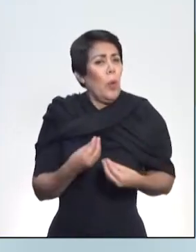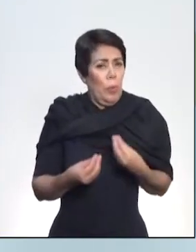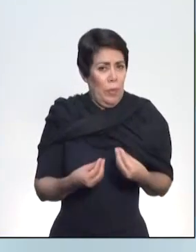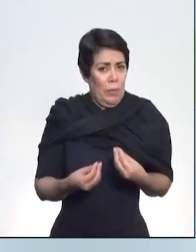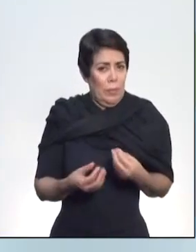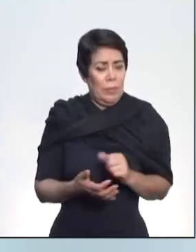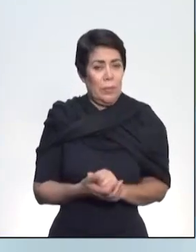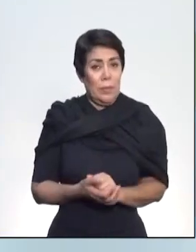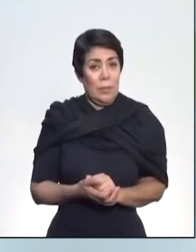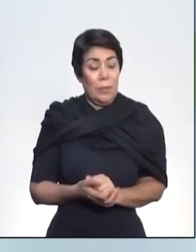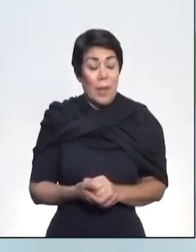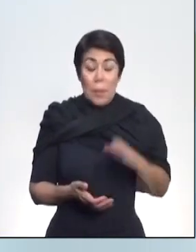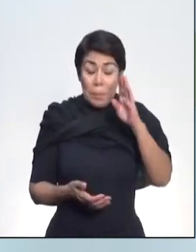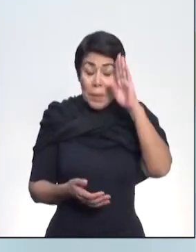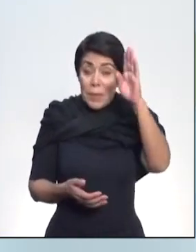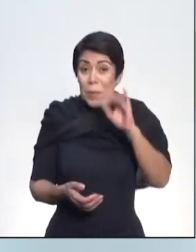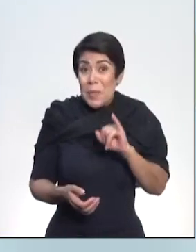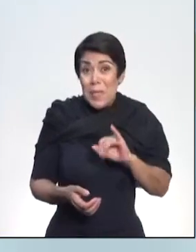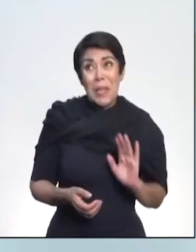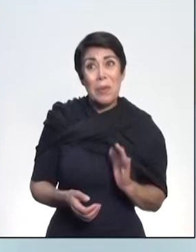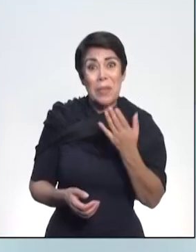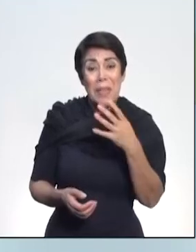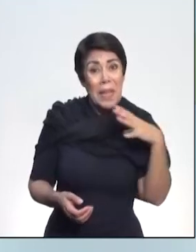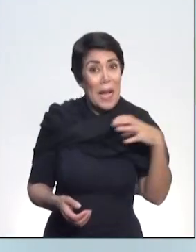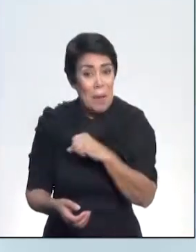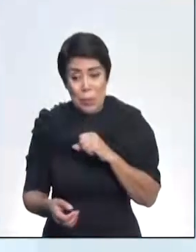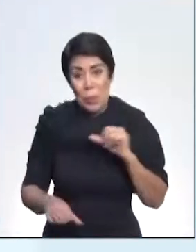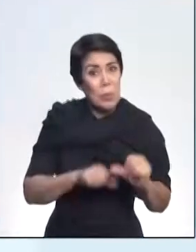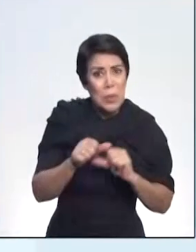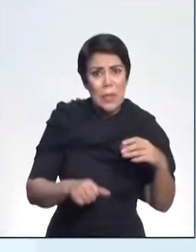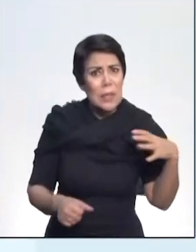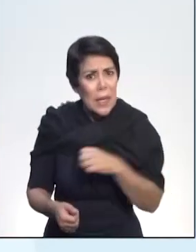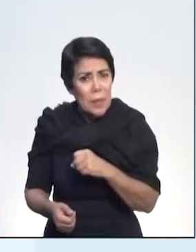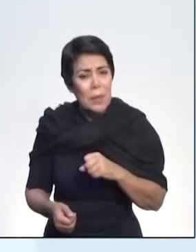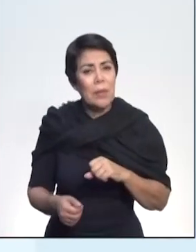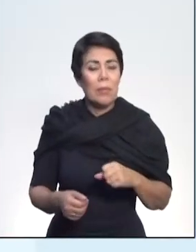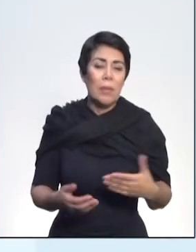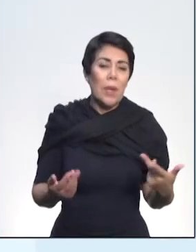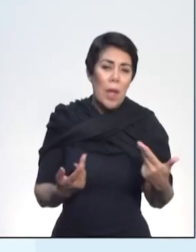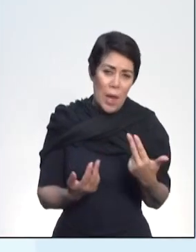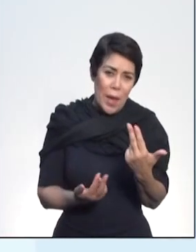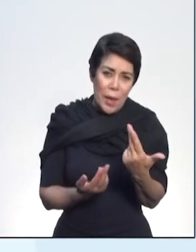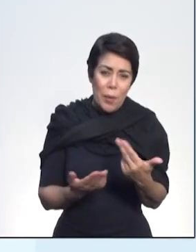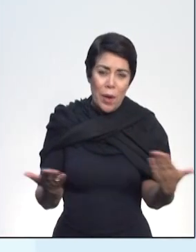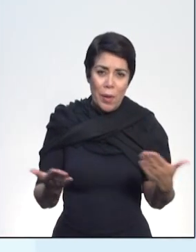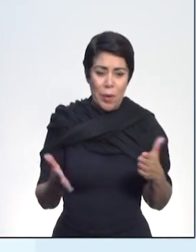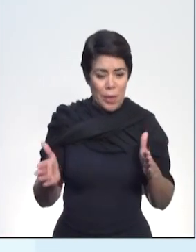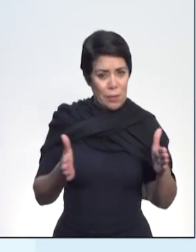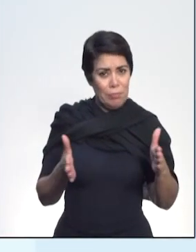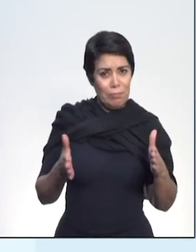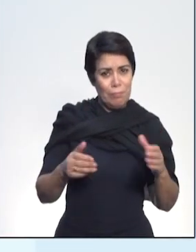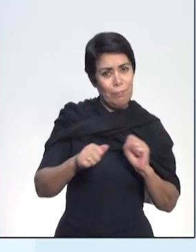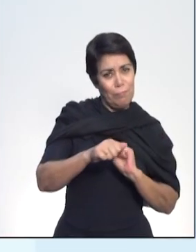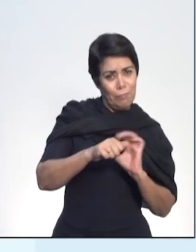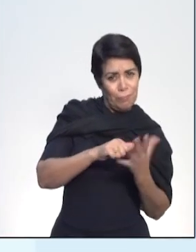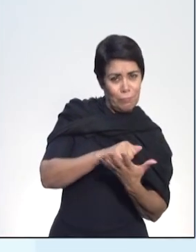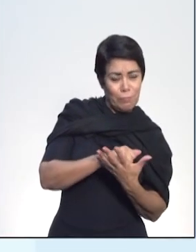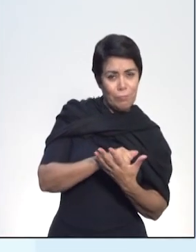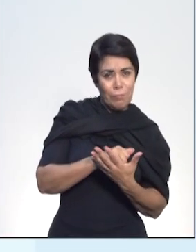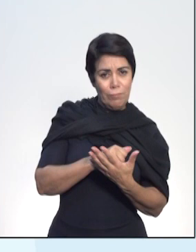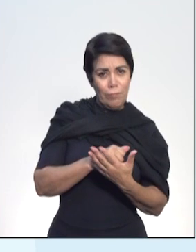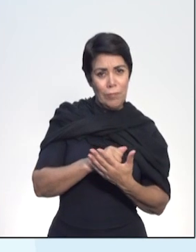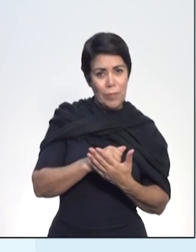as repentinas. No caso que a gente está vivenciando hoje, é a pandemia. Como é que eu